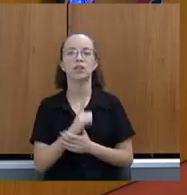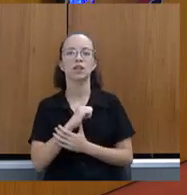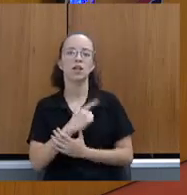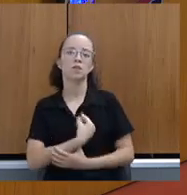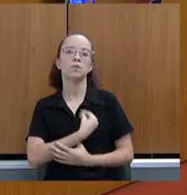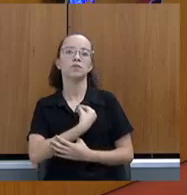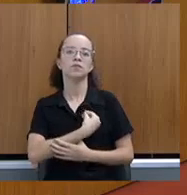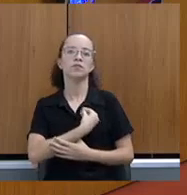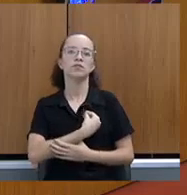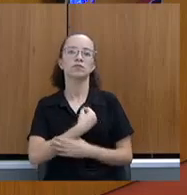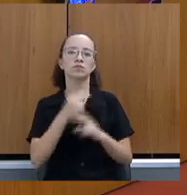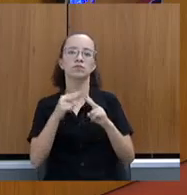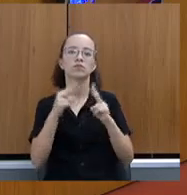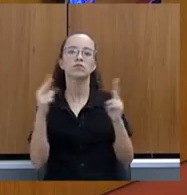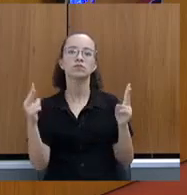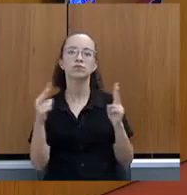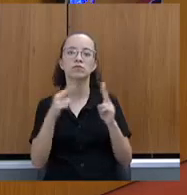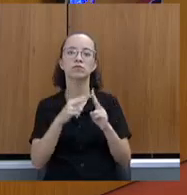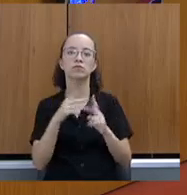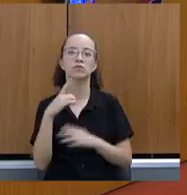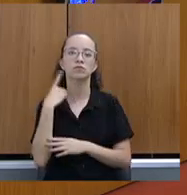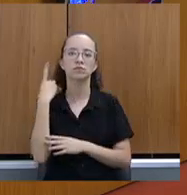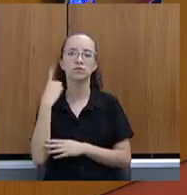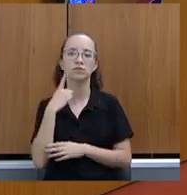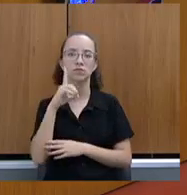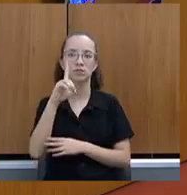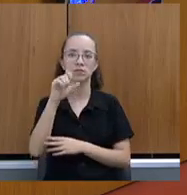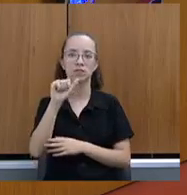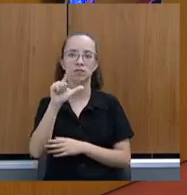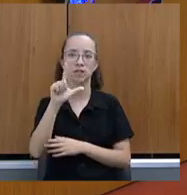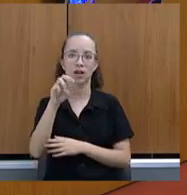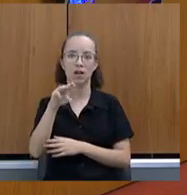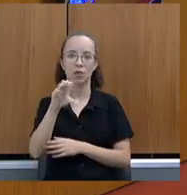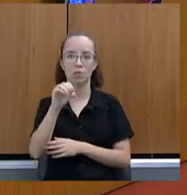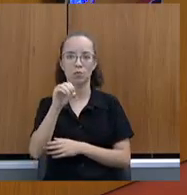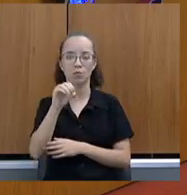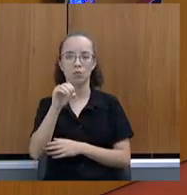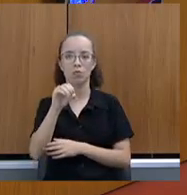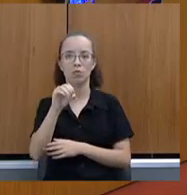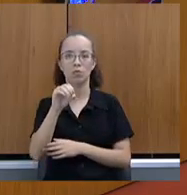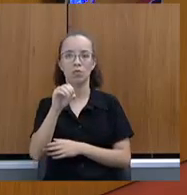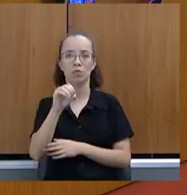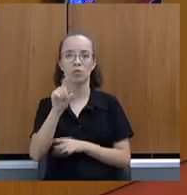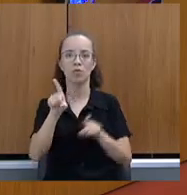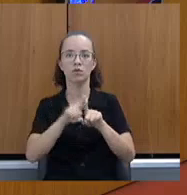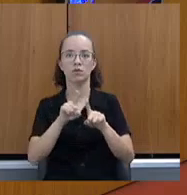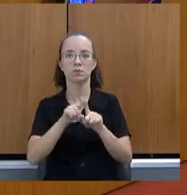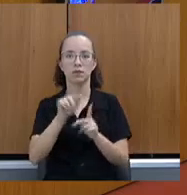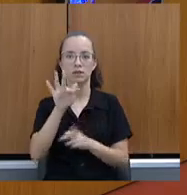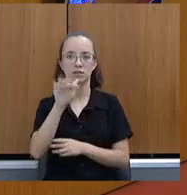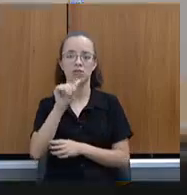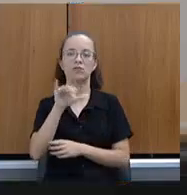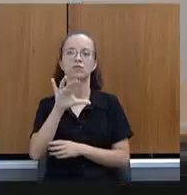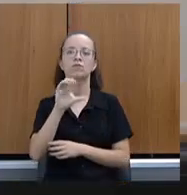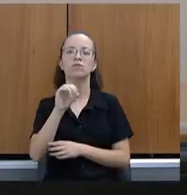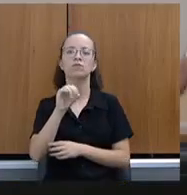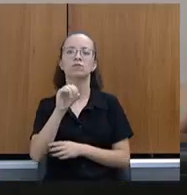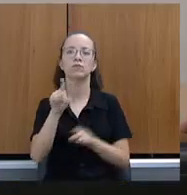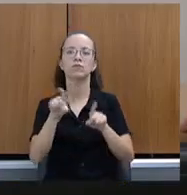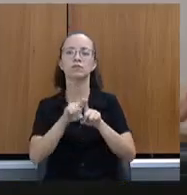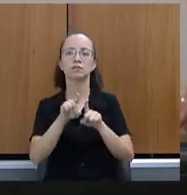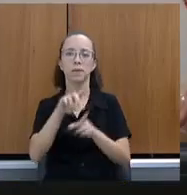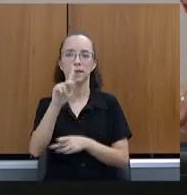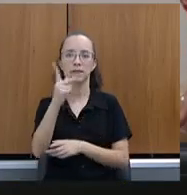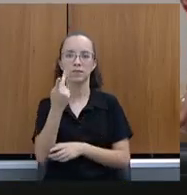conosco de forma remota Deputado Dalmo Ribeiro o deputado Fábio Avelar Deputado Coronel